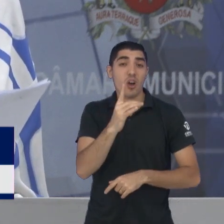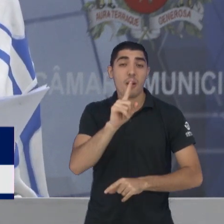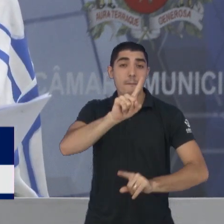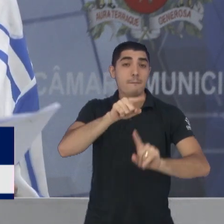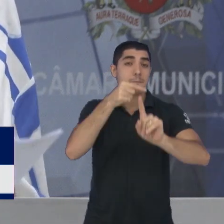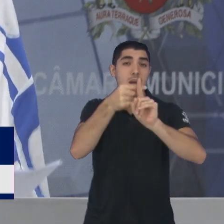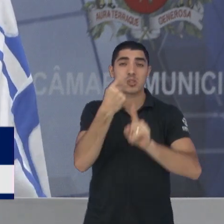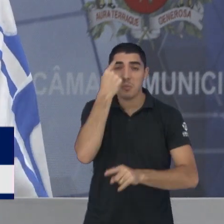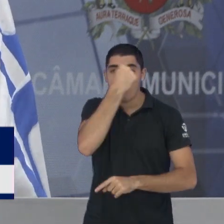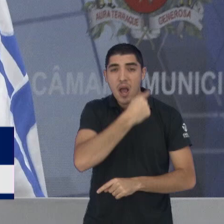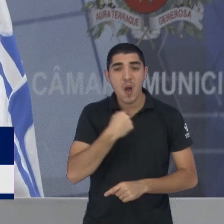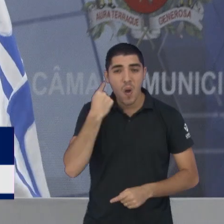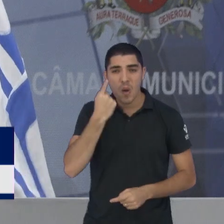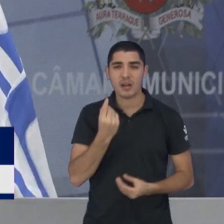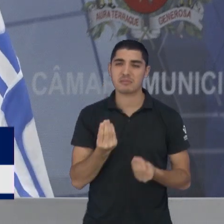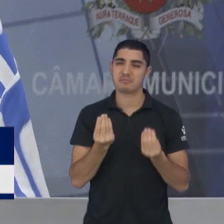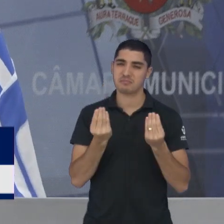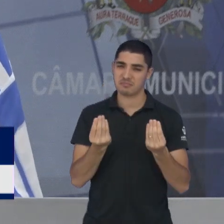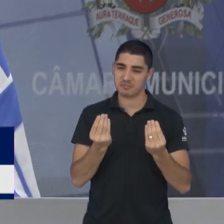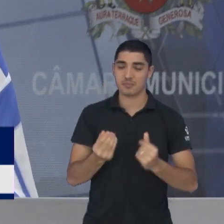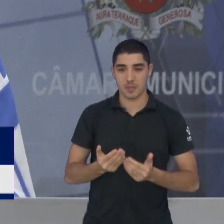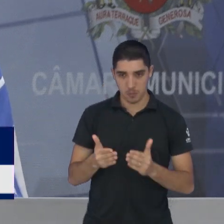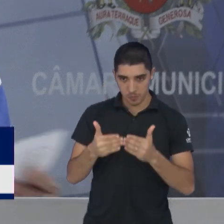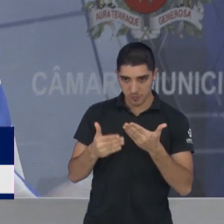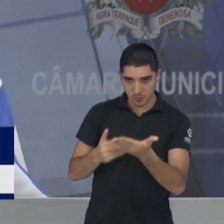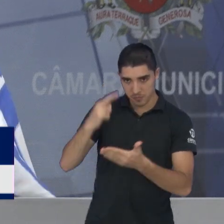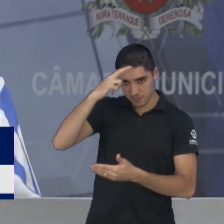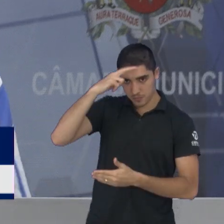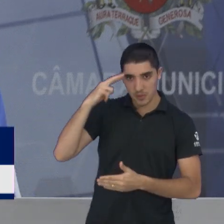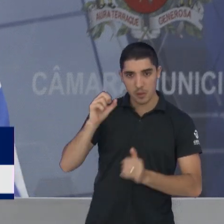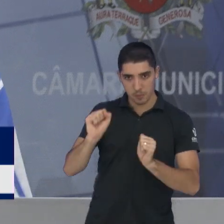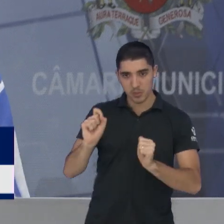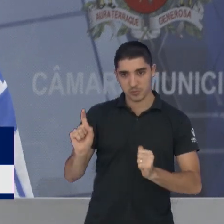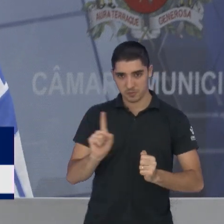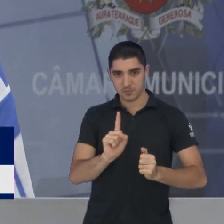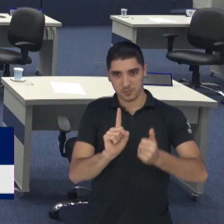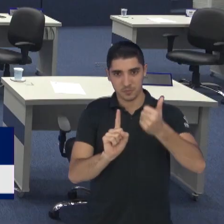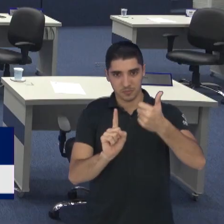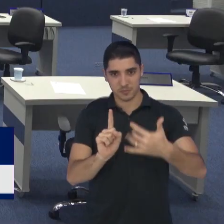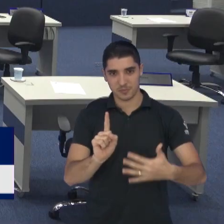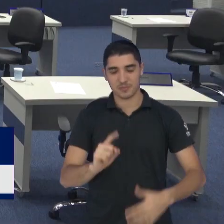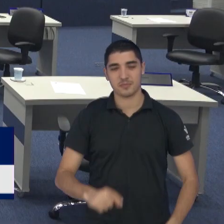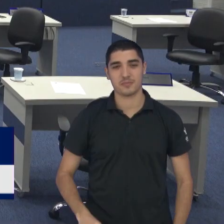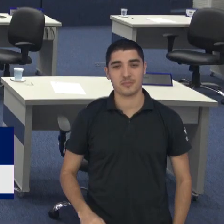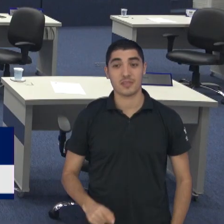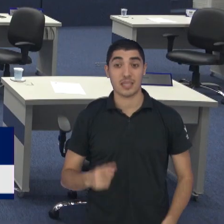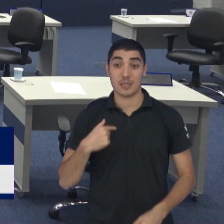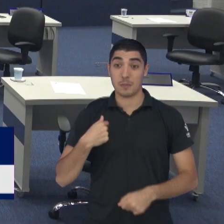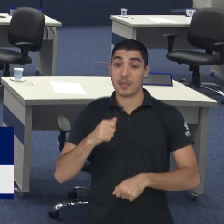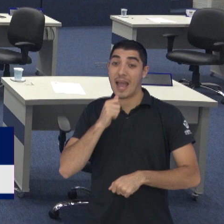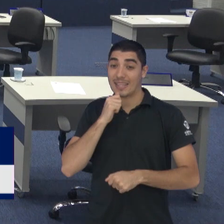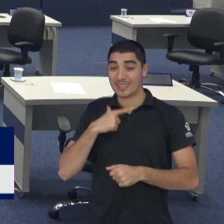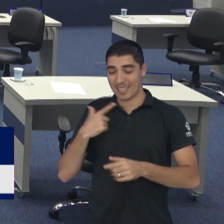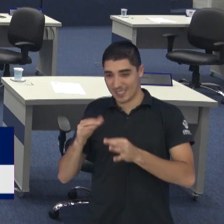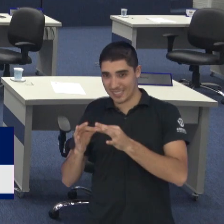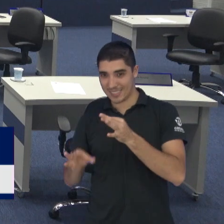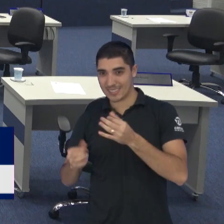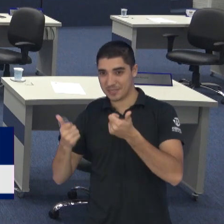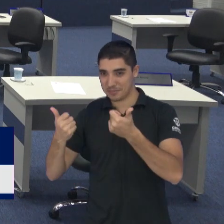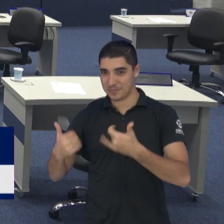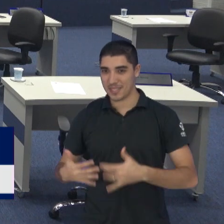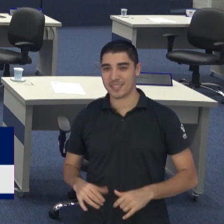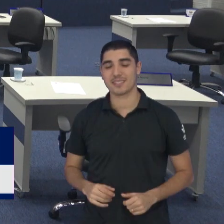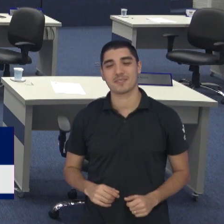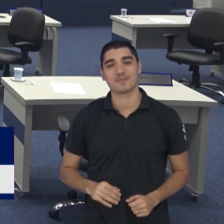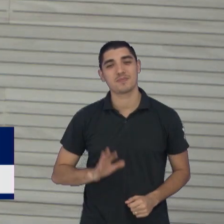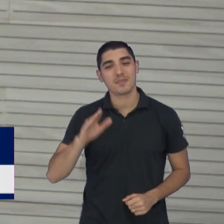É brincadeira. Por favor, Roberto, pode falar aí à vontade. À vontade, Dulce. Não, preciso ter mais coisa aqui.